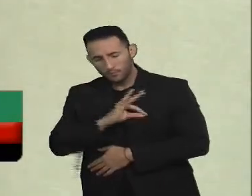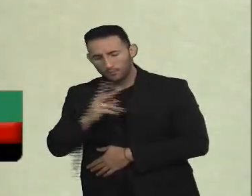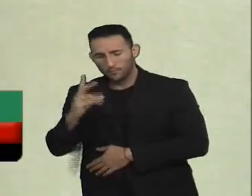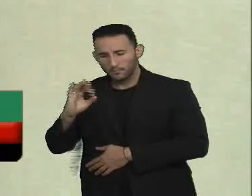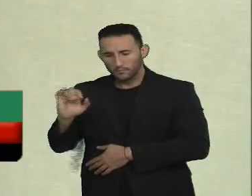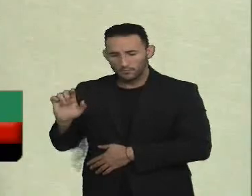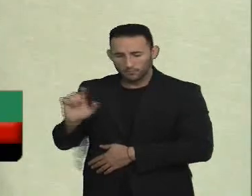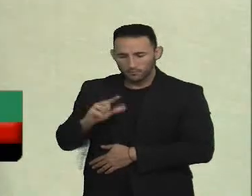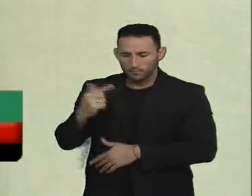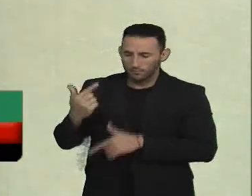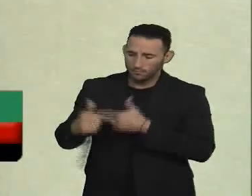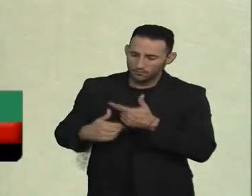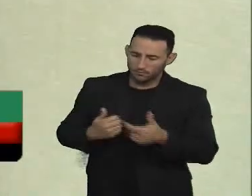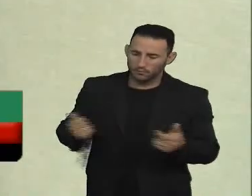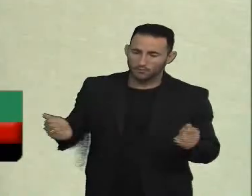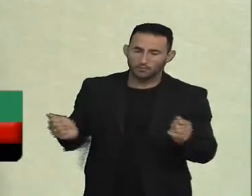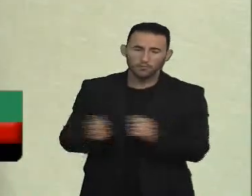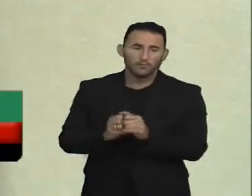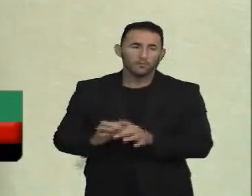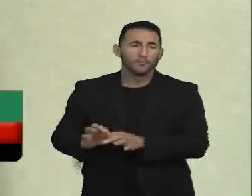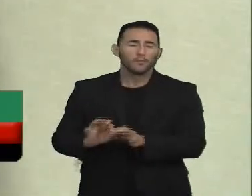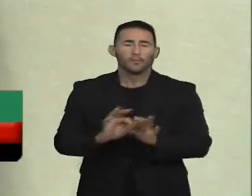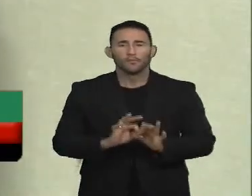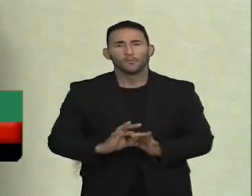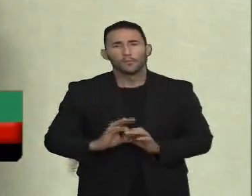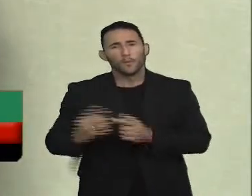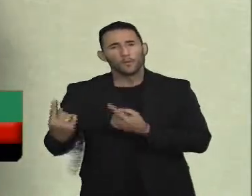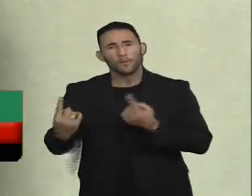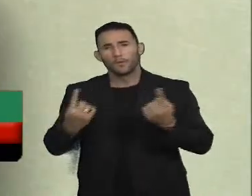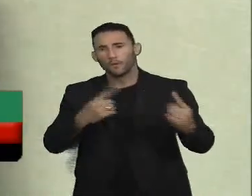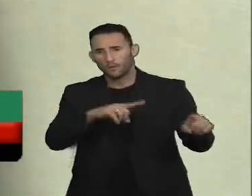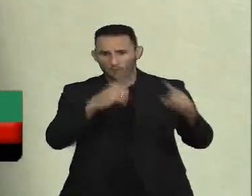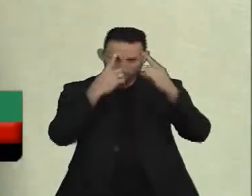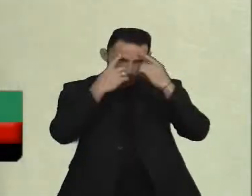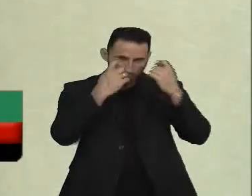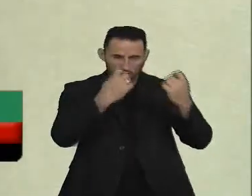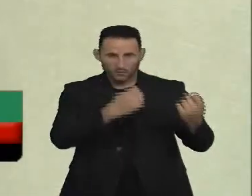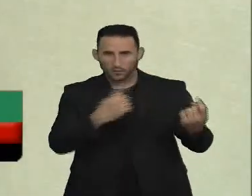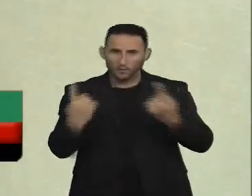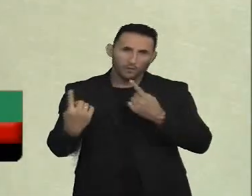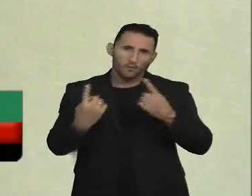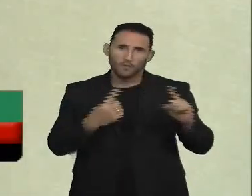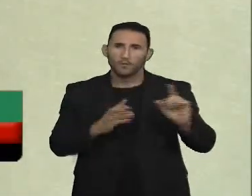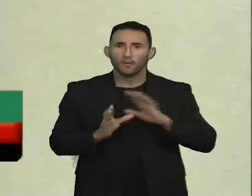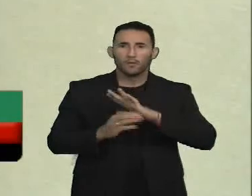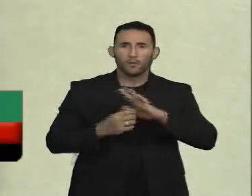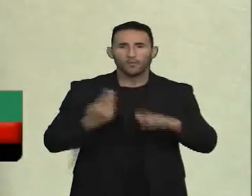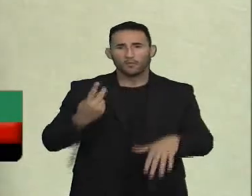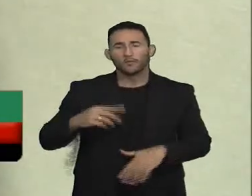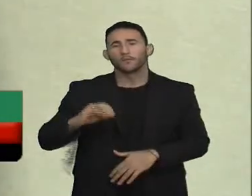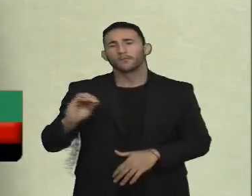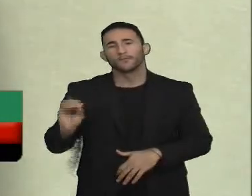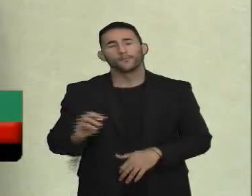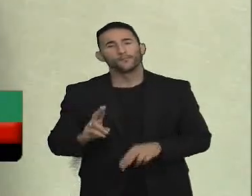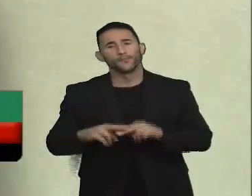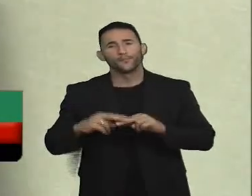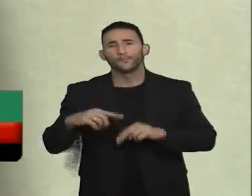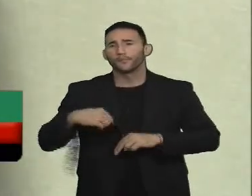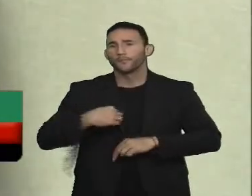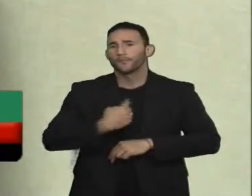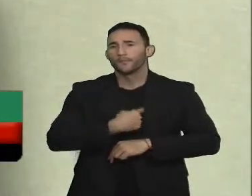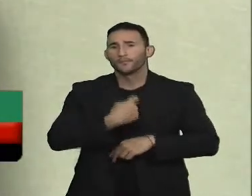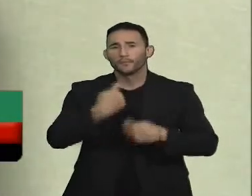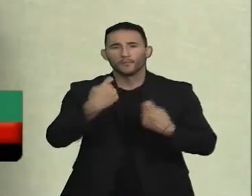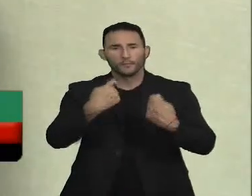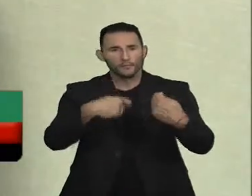num trabalho conjunto contra a violência e contra os furtos, contra os roubos na cidade de Osasco. Então, a gente tem que ressaltar